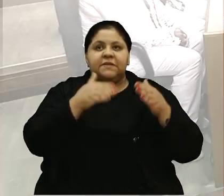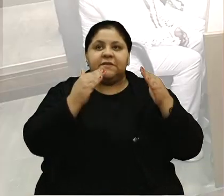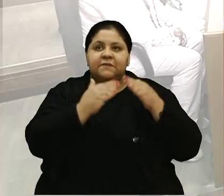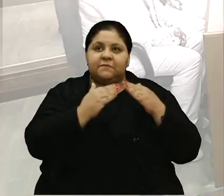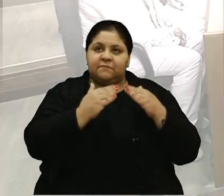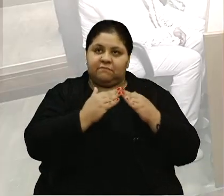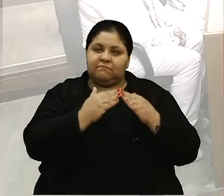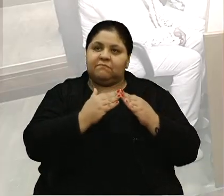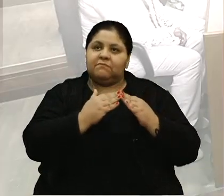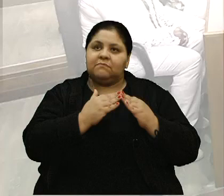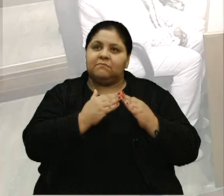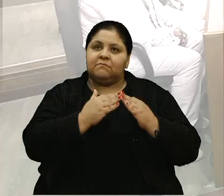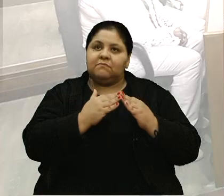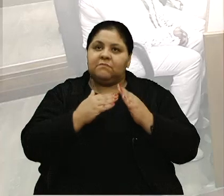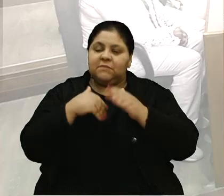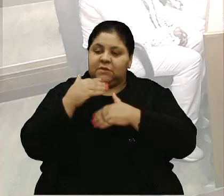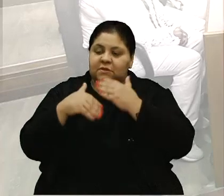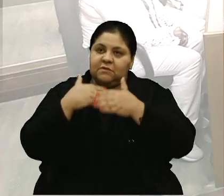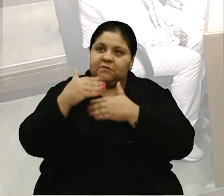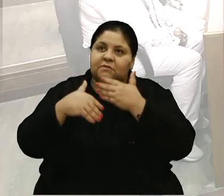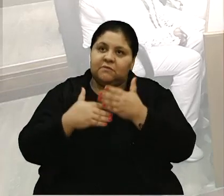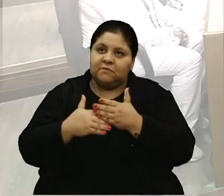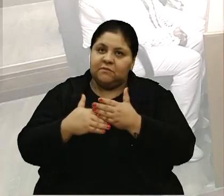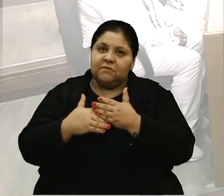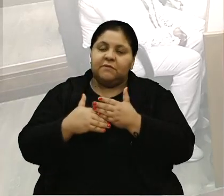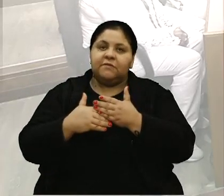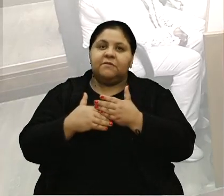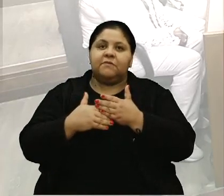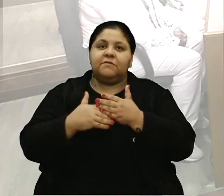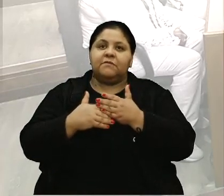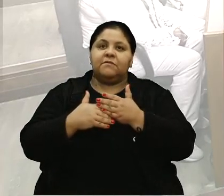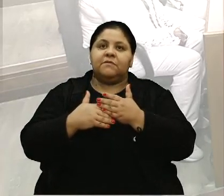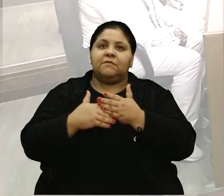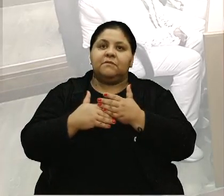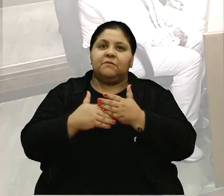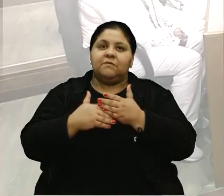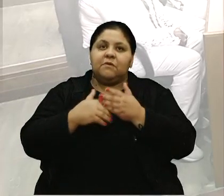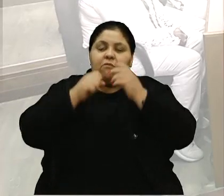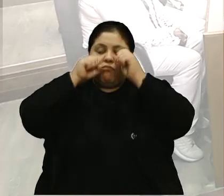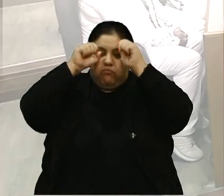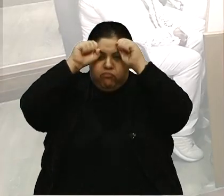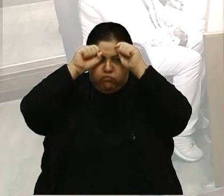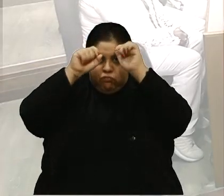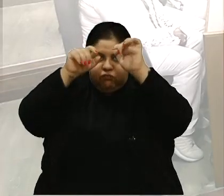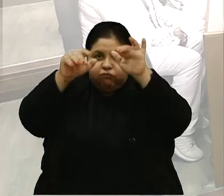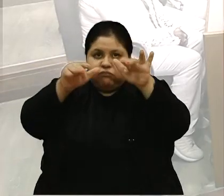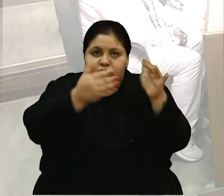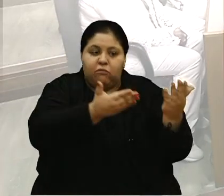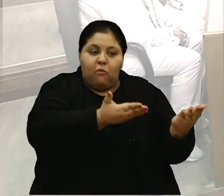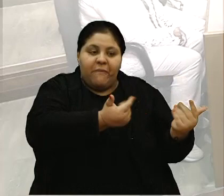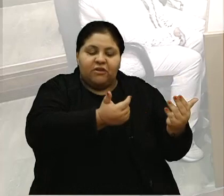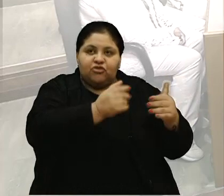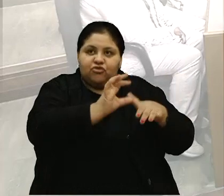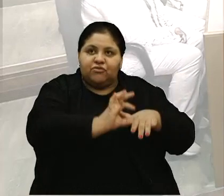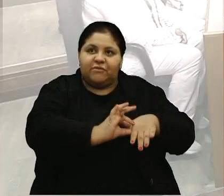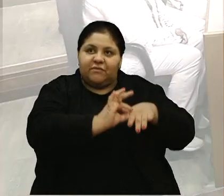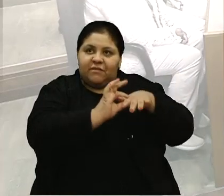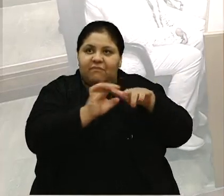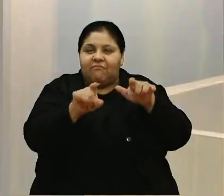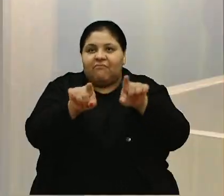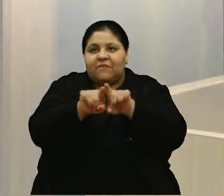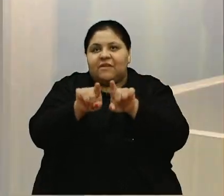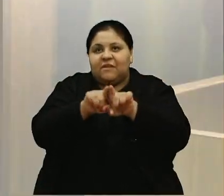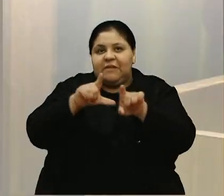né, nesse processo também de geração, de transmitindo conhecimento, uma jovem liderança que também tem